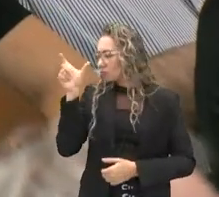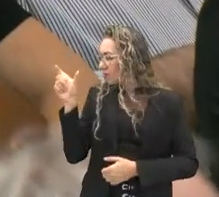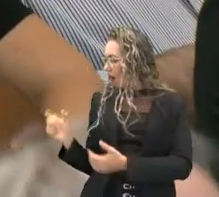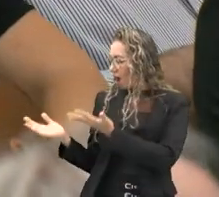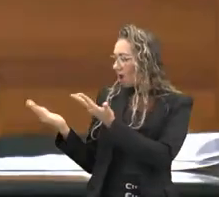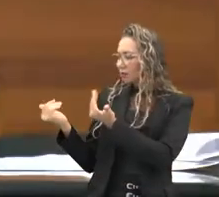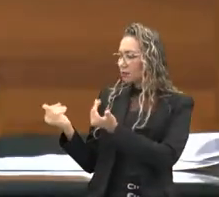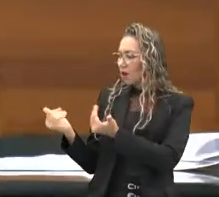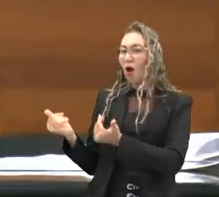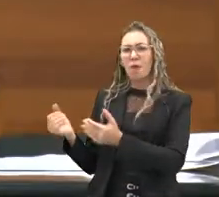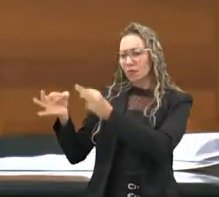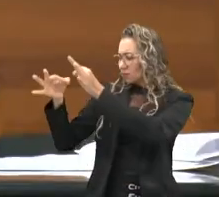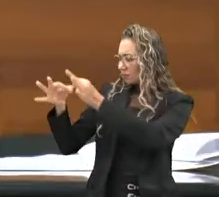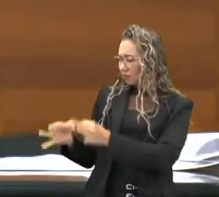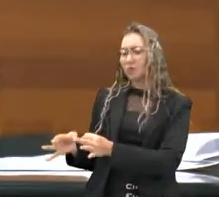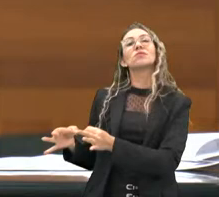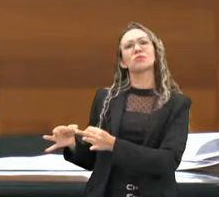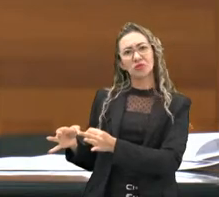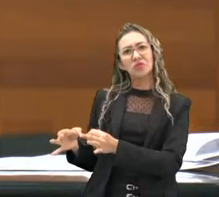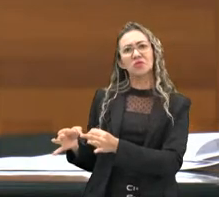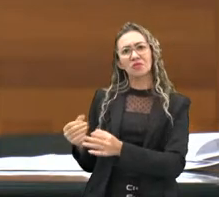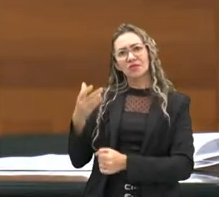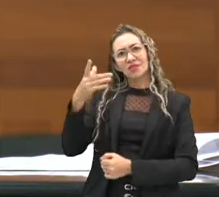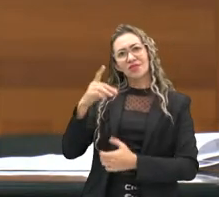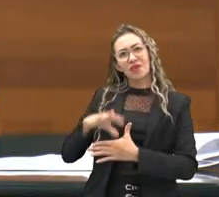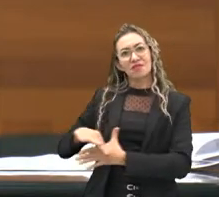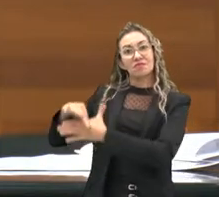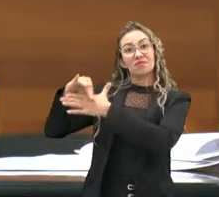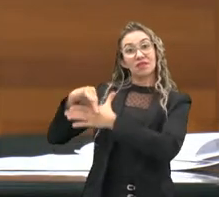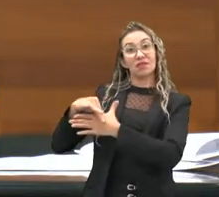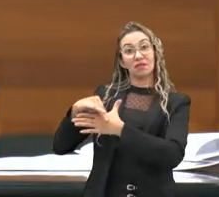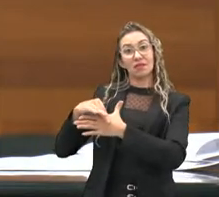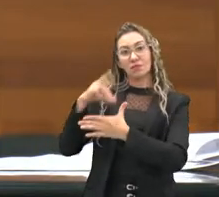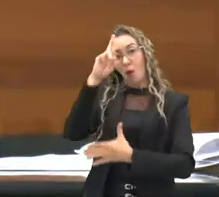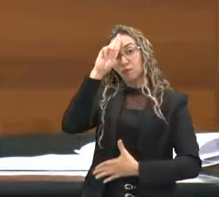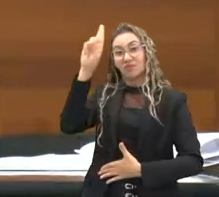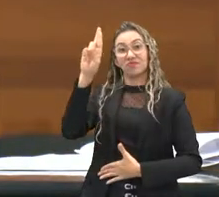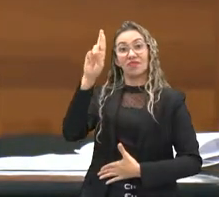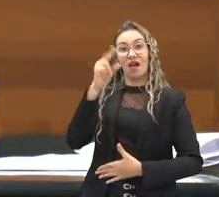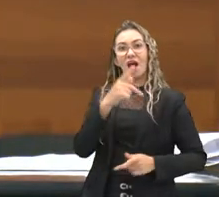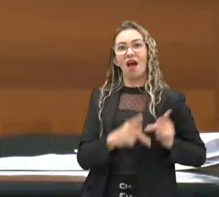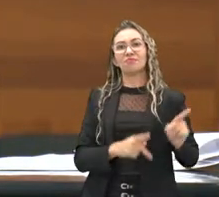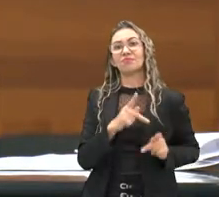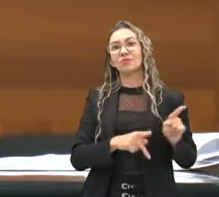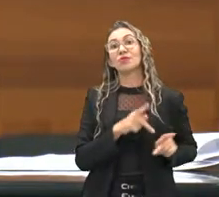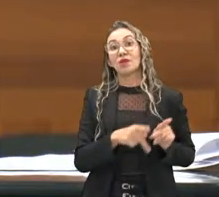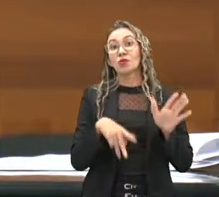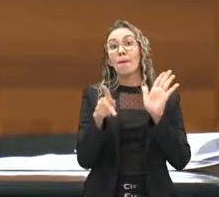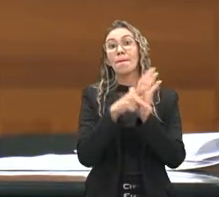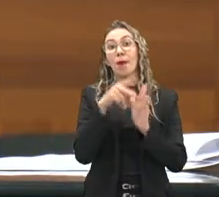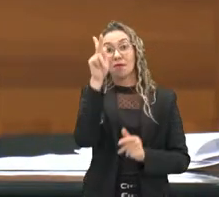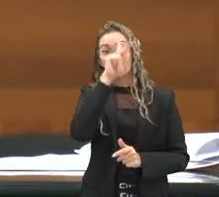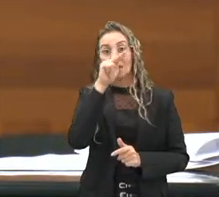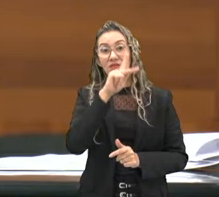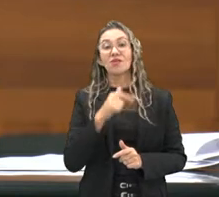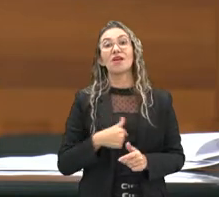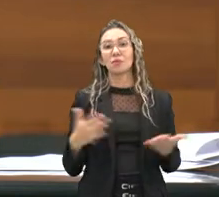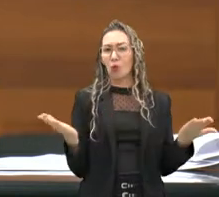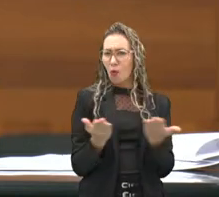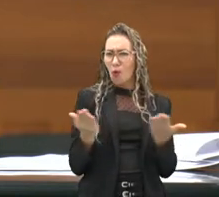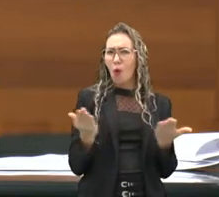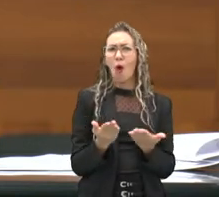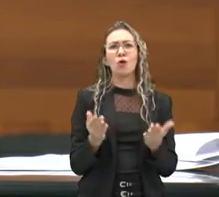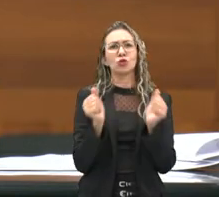pelo homem honesto, pelo chefe político, leal e corajoso, pertence à história. E por isso nós estamos hoje, através do professor